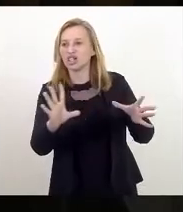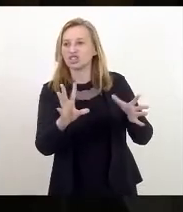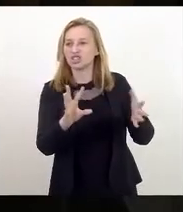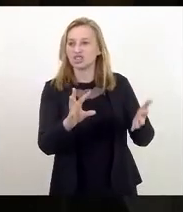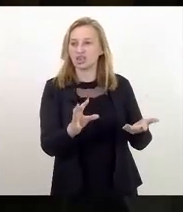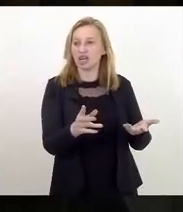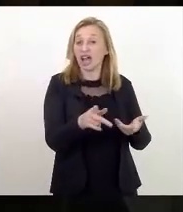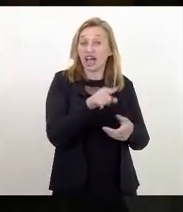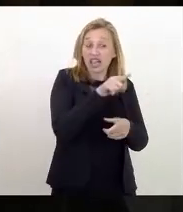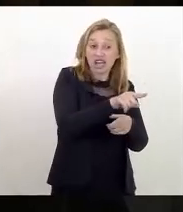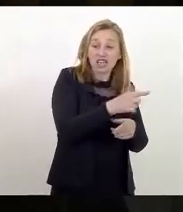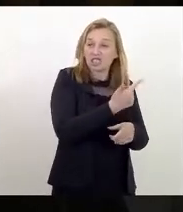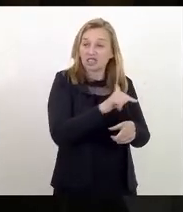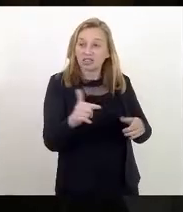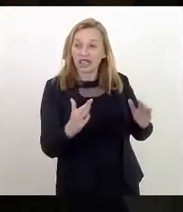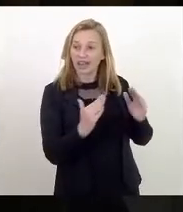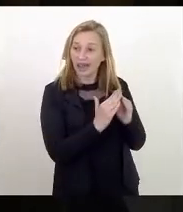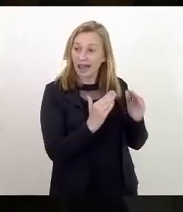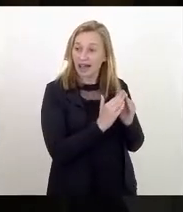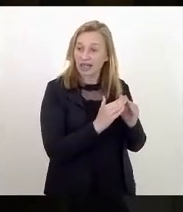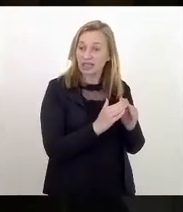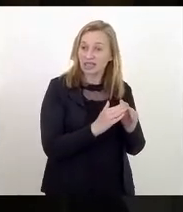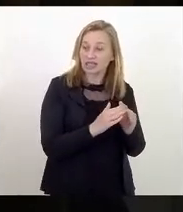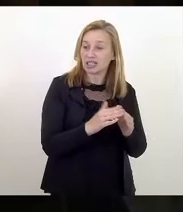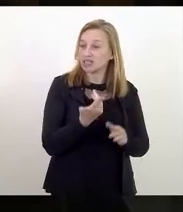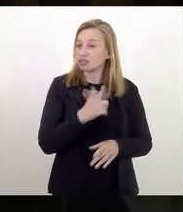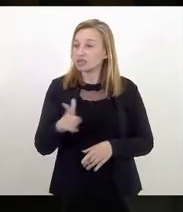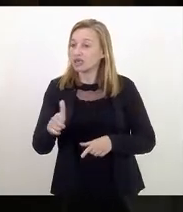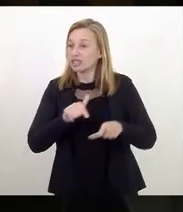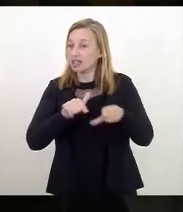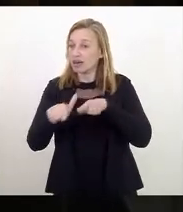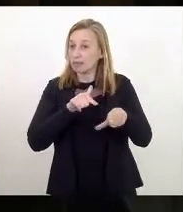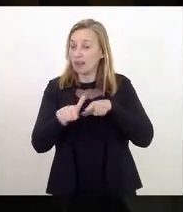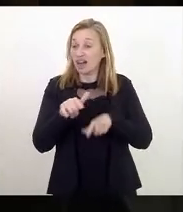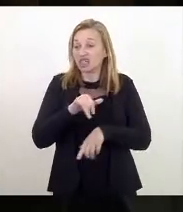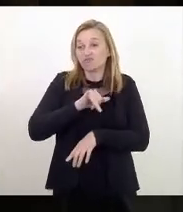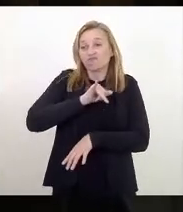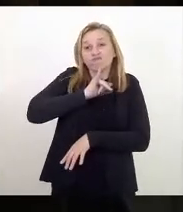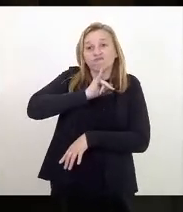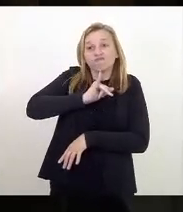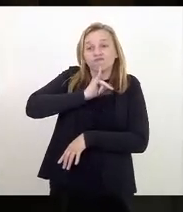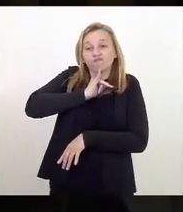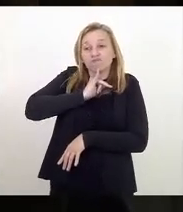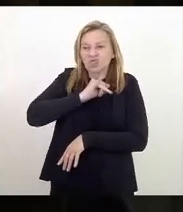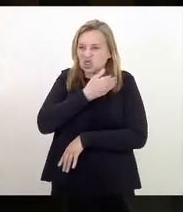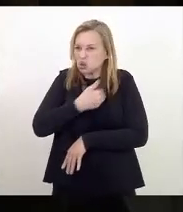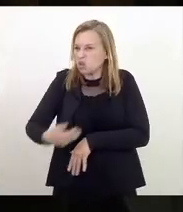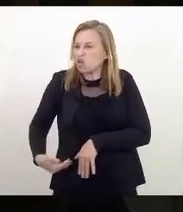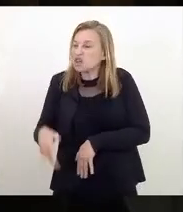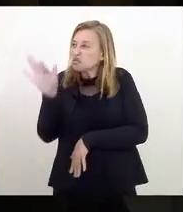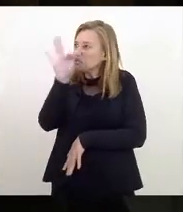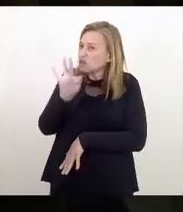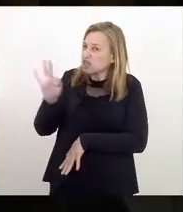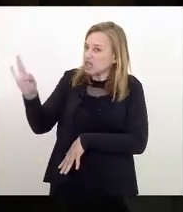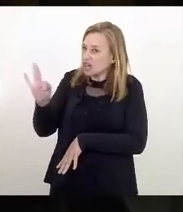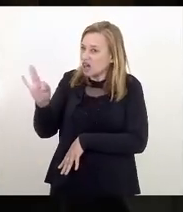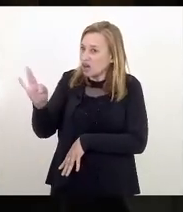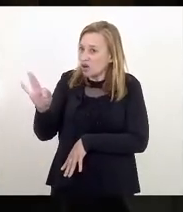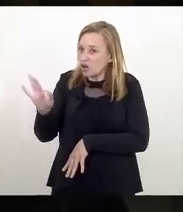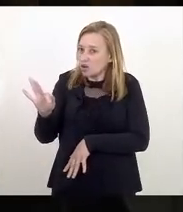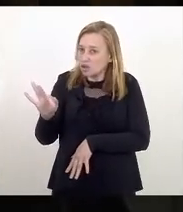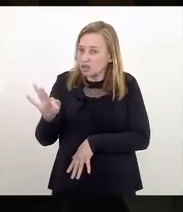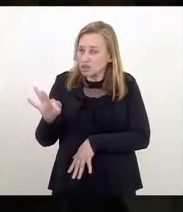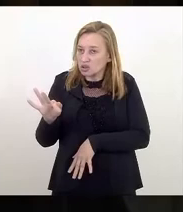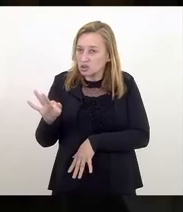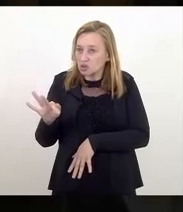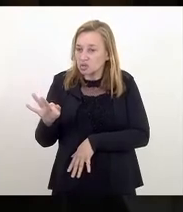terra, os sem direito, os sem emprego. Infelizmente, com esse governo federal insensível e